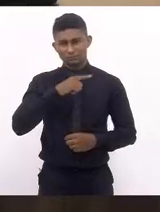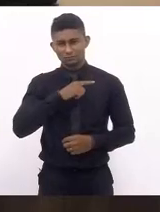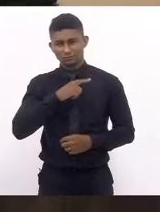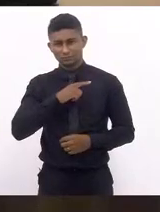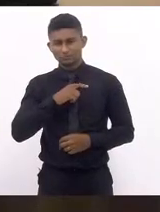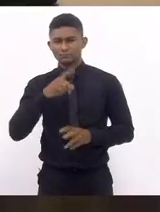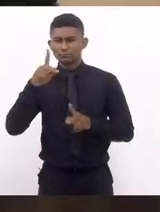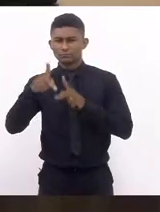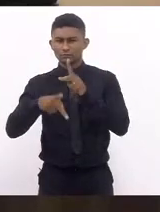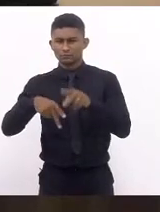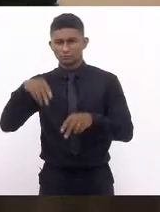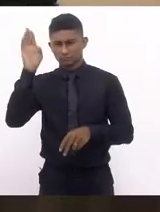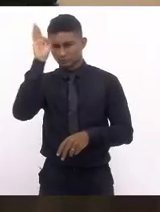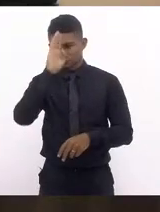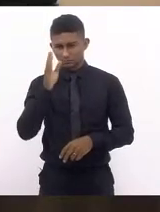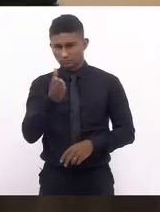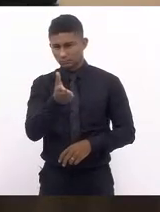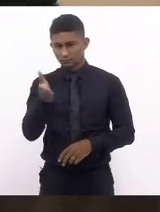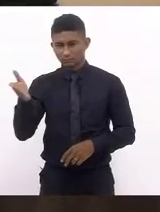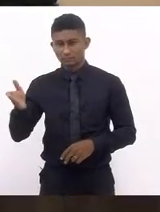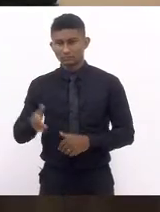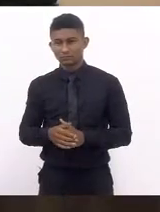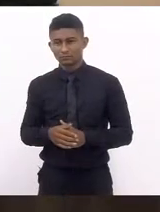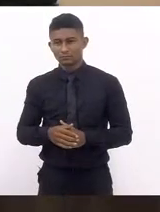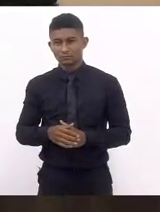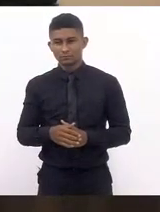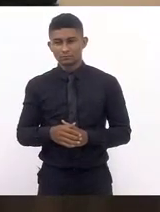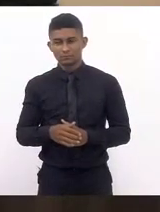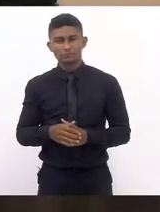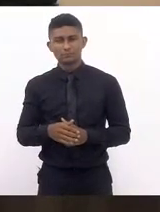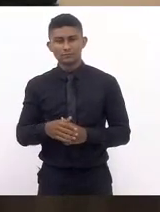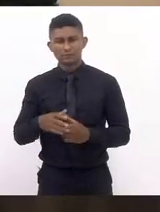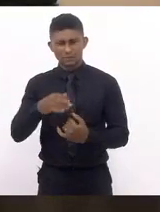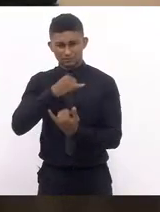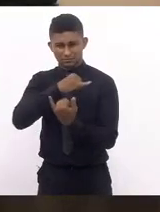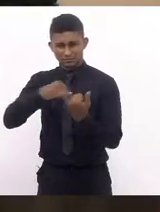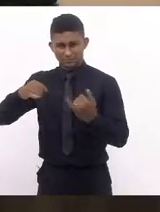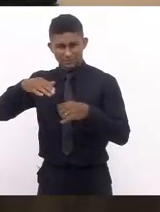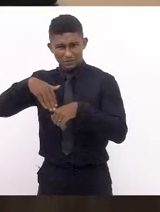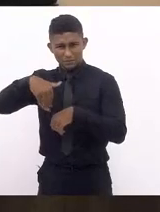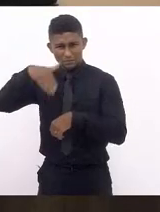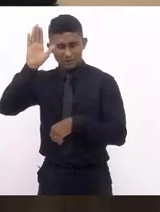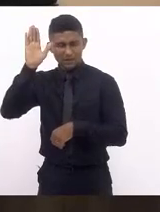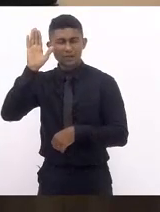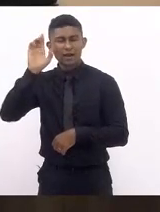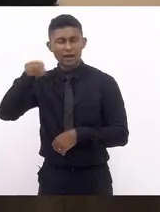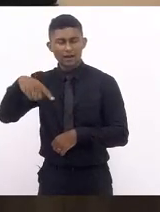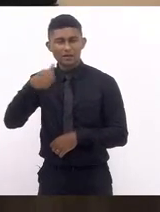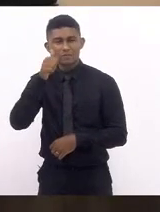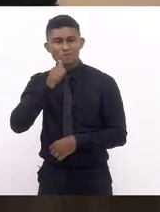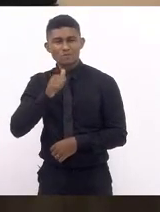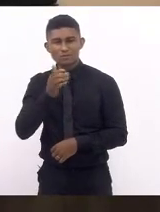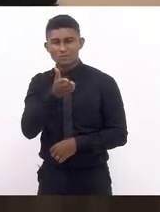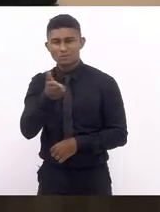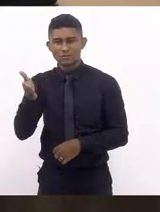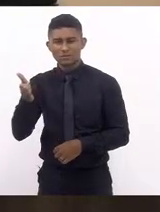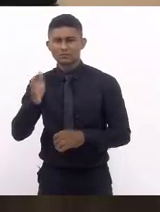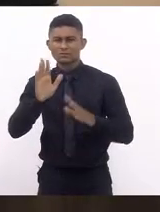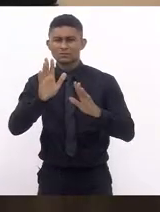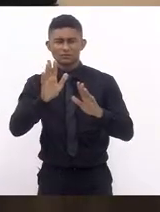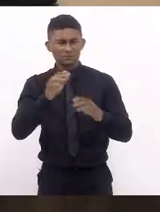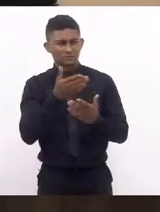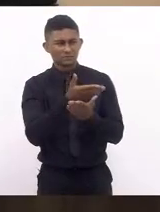população brasileira que mais da metade da população é constituída por mulheres e aí os